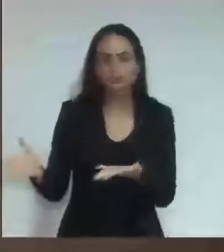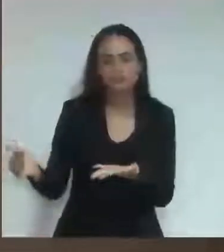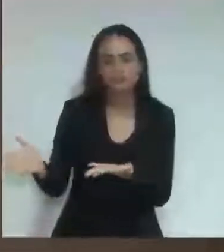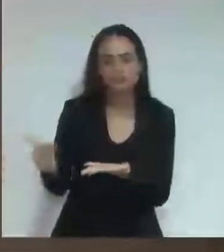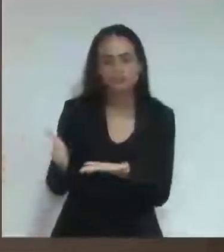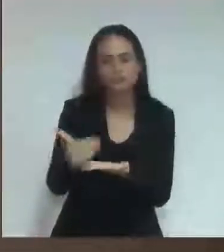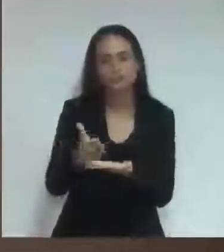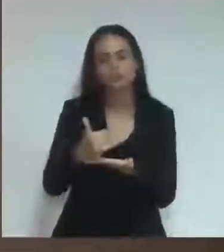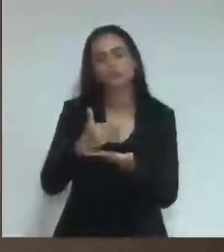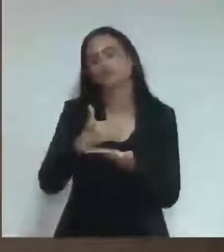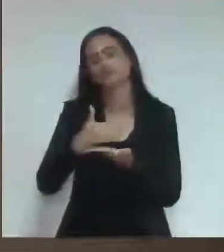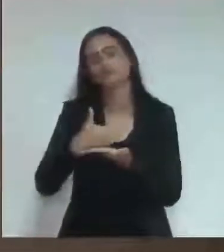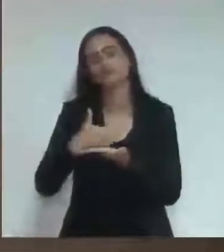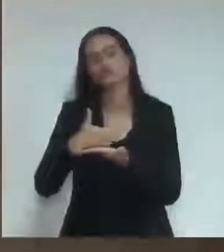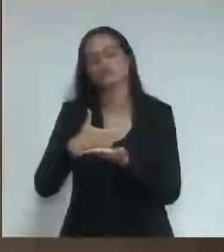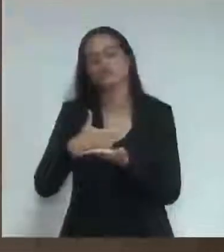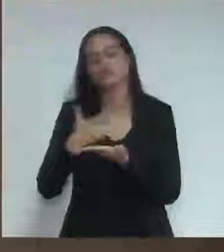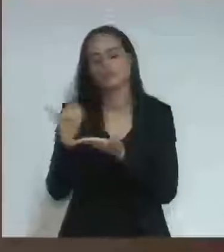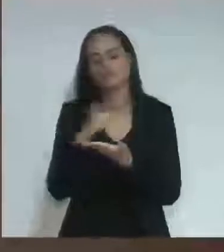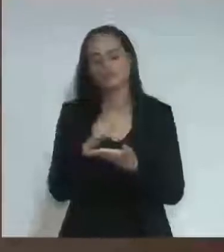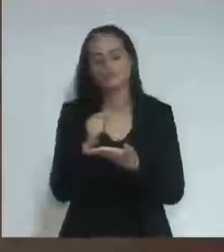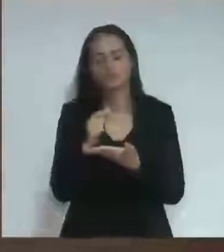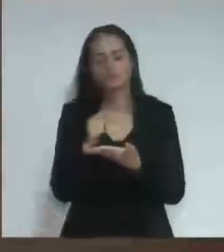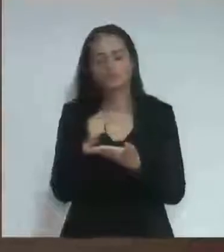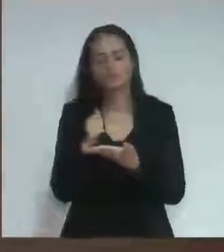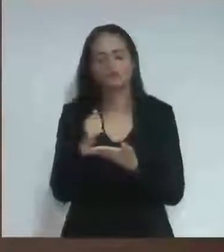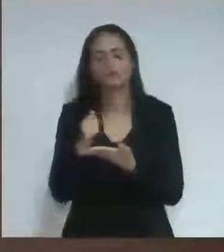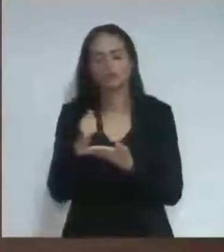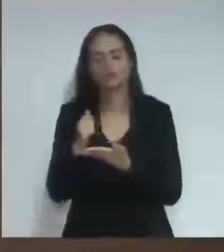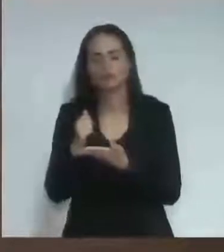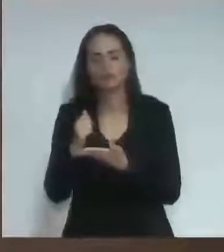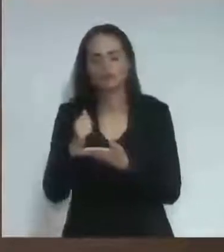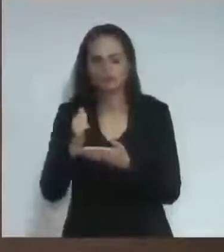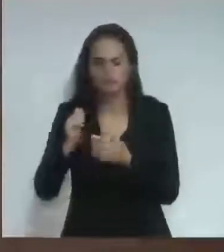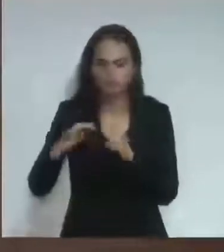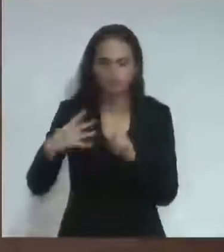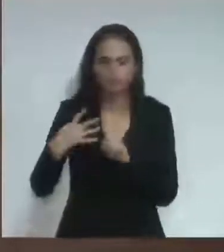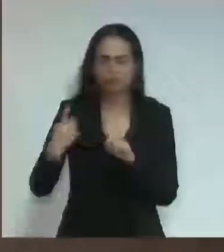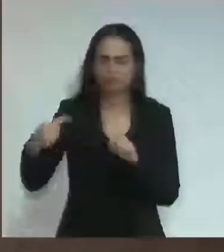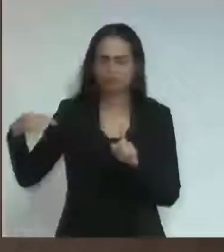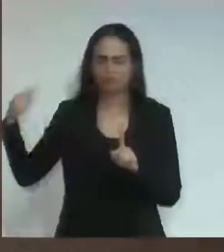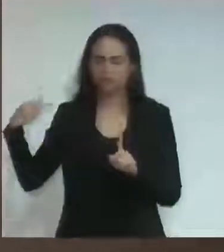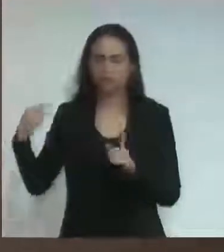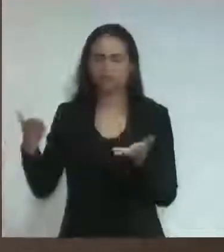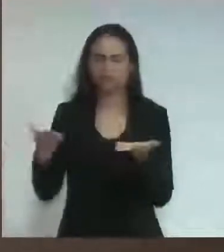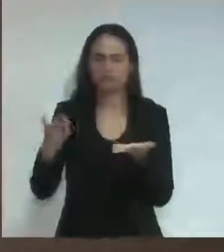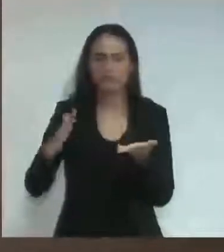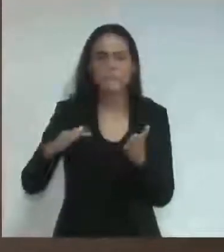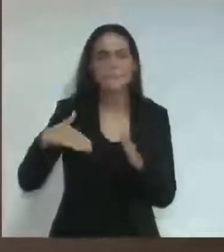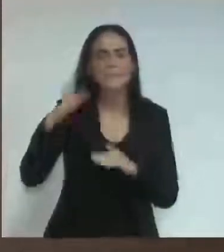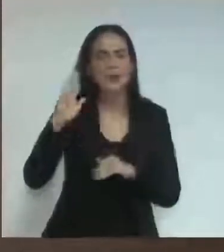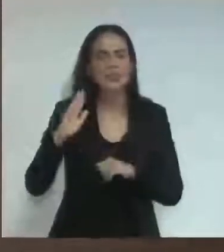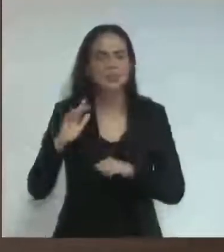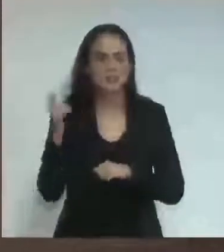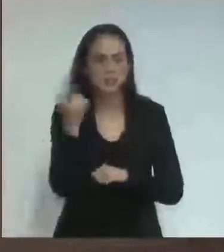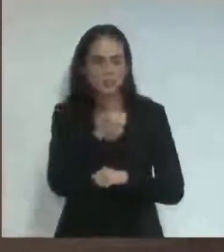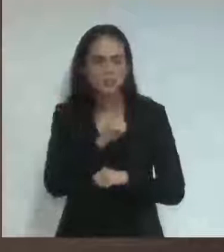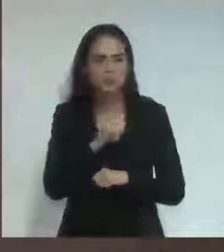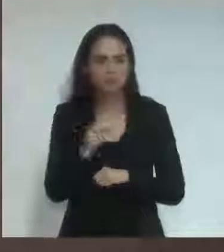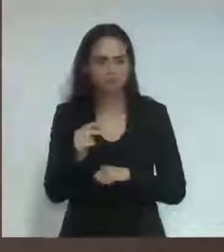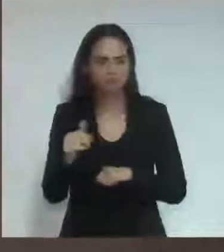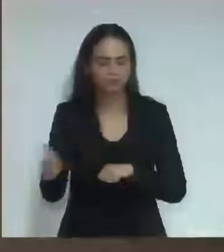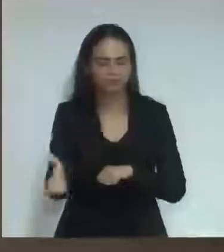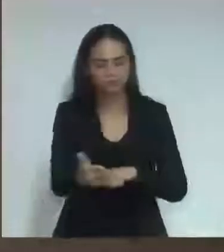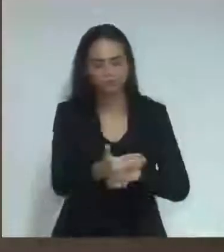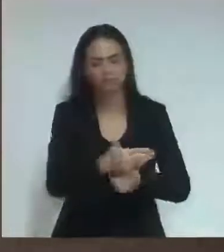na festa do ano anterior, venda de espaços da festa. Depois, as demais comissões, né, por imposição do prefeito